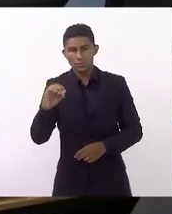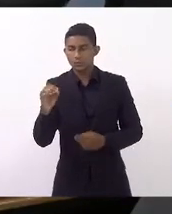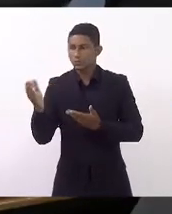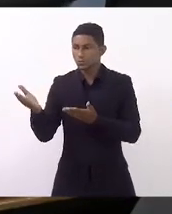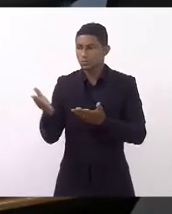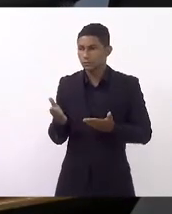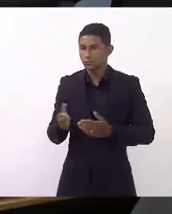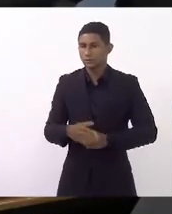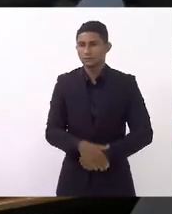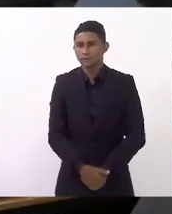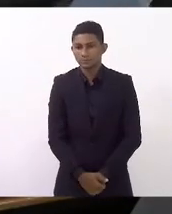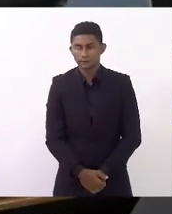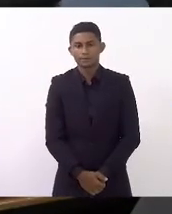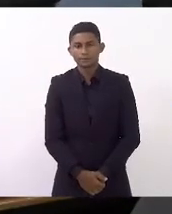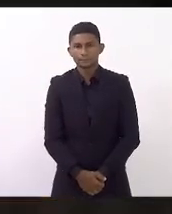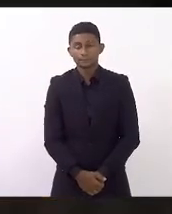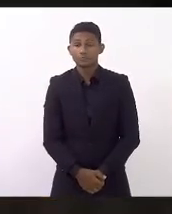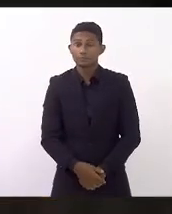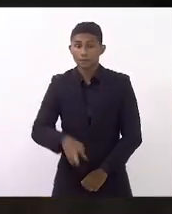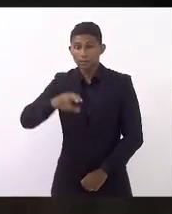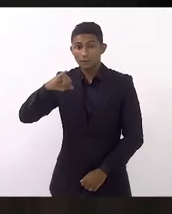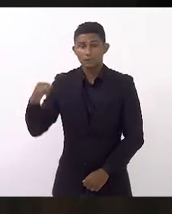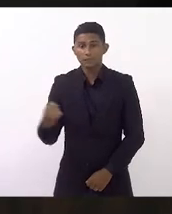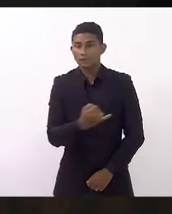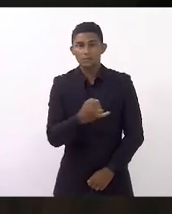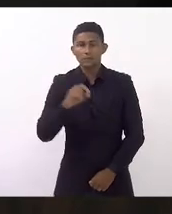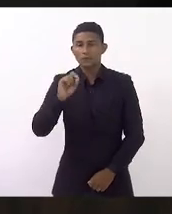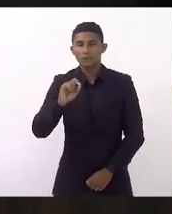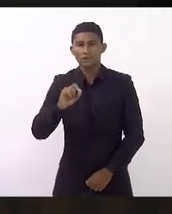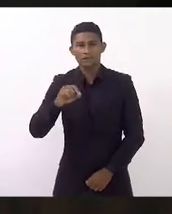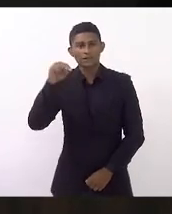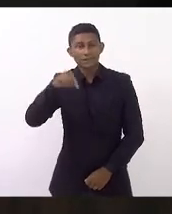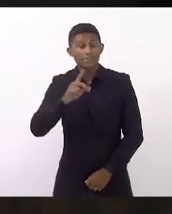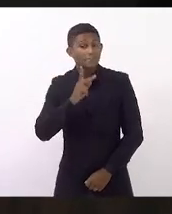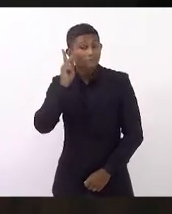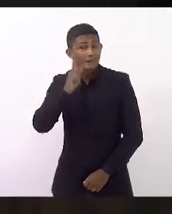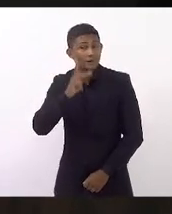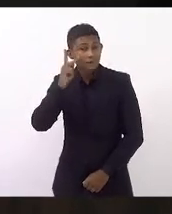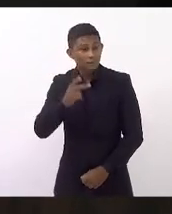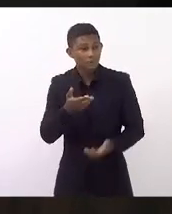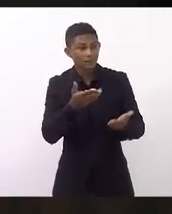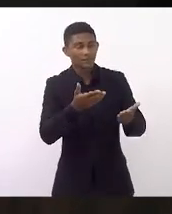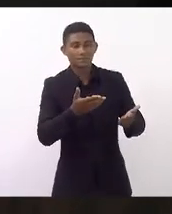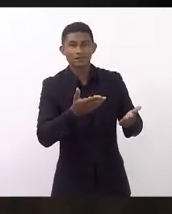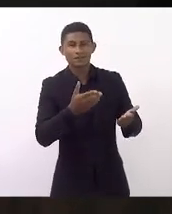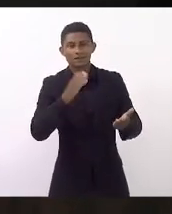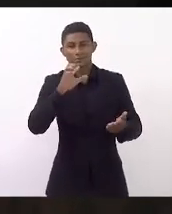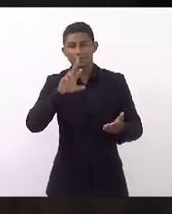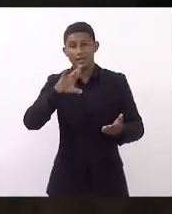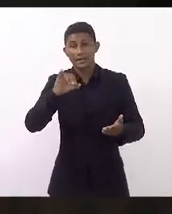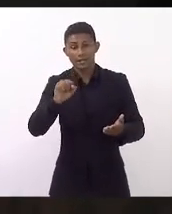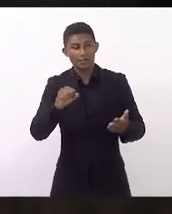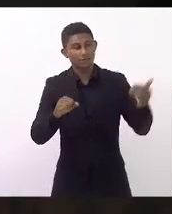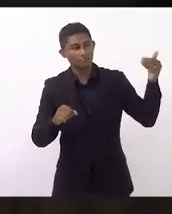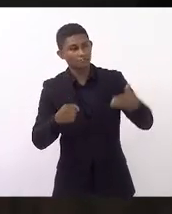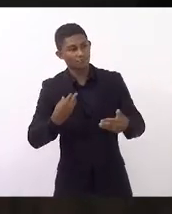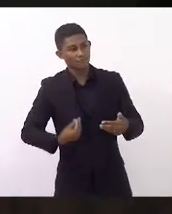Dino, aproveitar o momento e saudar aqui a vereadora de Mesquita, Cris Gêmea. Seja